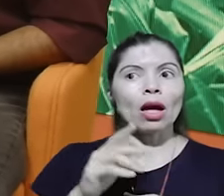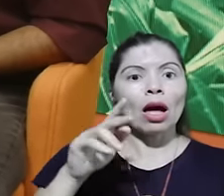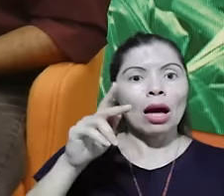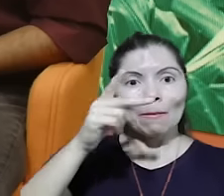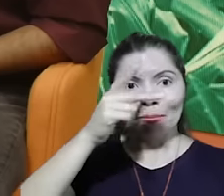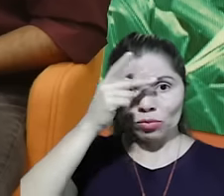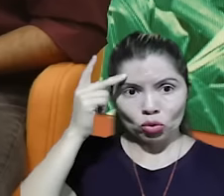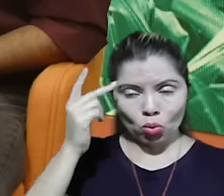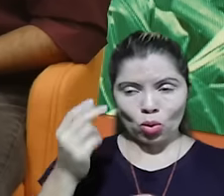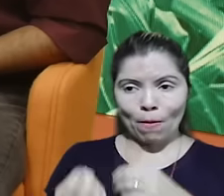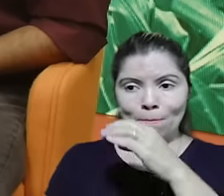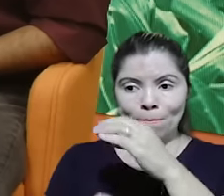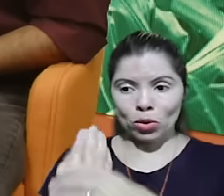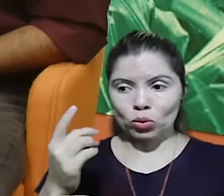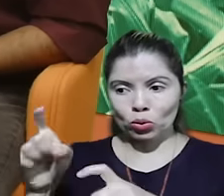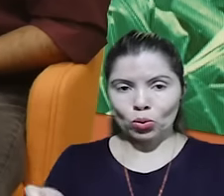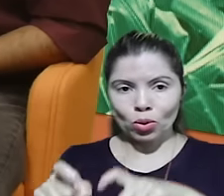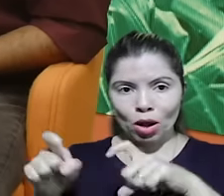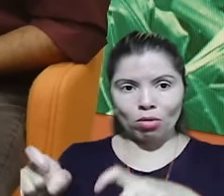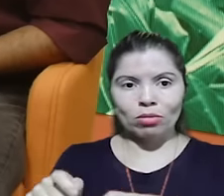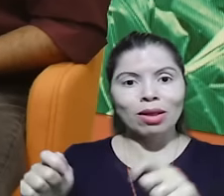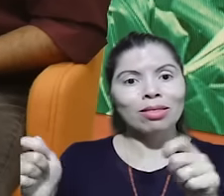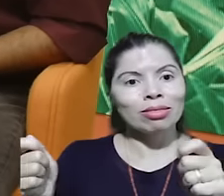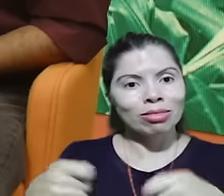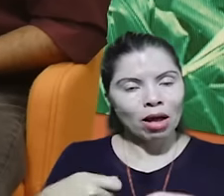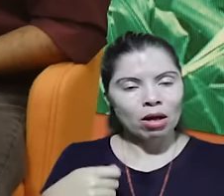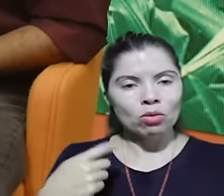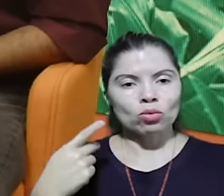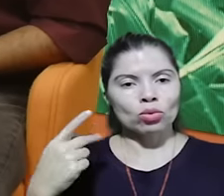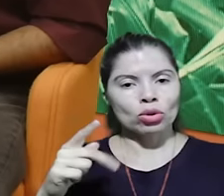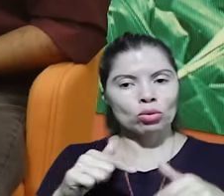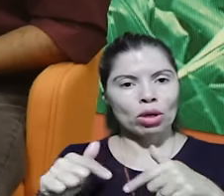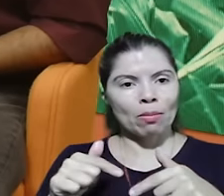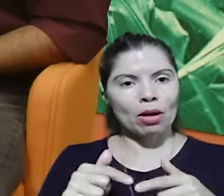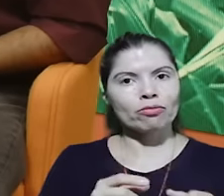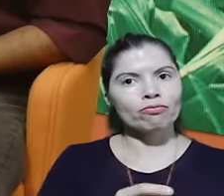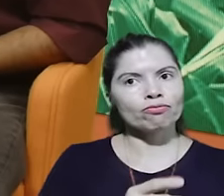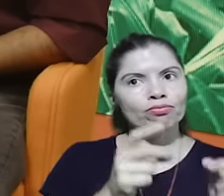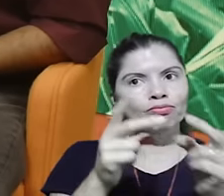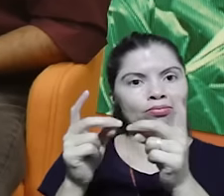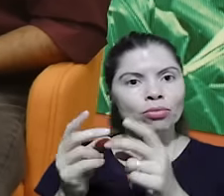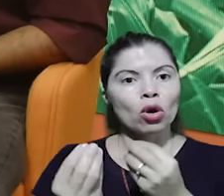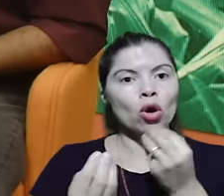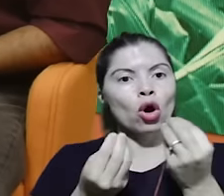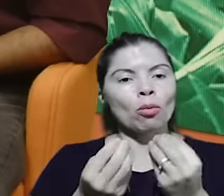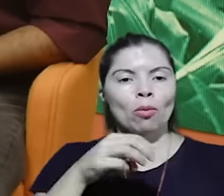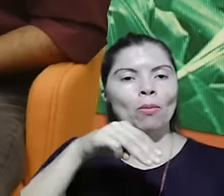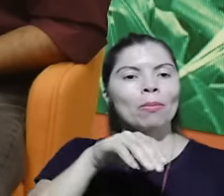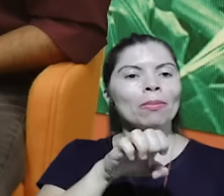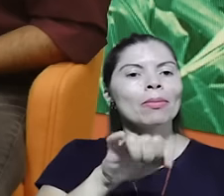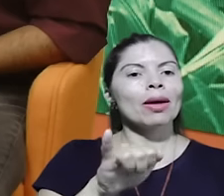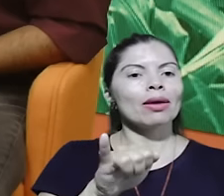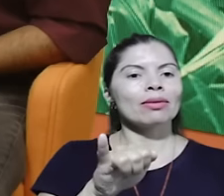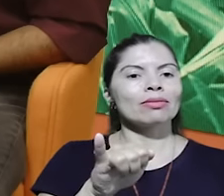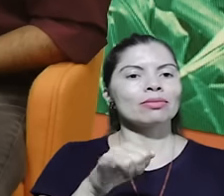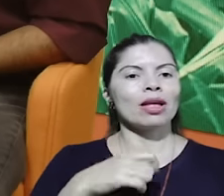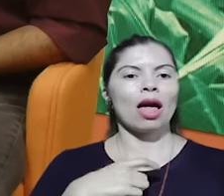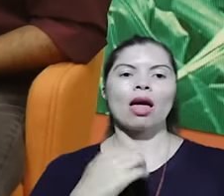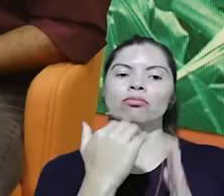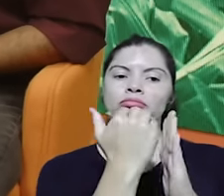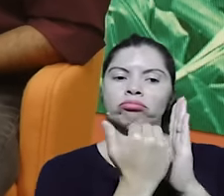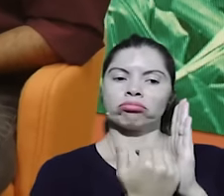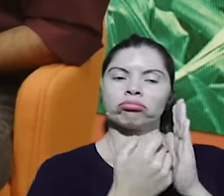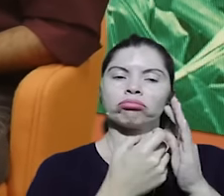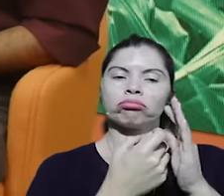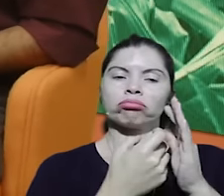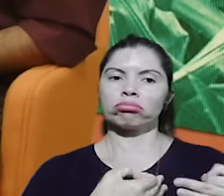formalize como mei tá mas aí tem aí vamos dizer tem um requisito que ele pode se formalizar como mei Mas